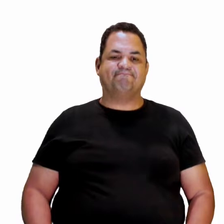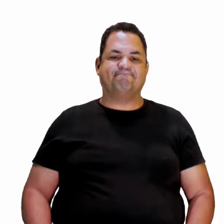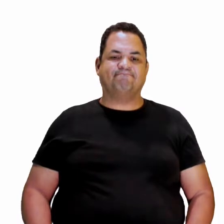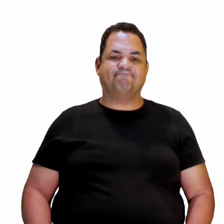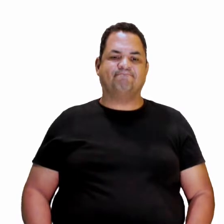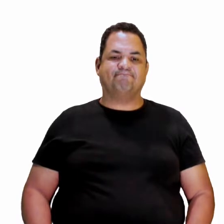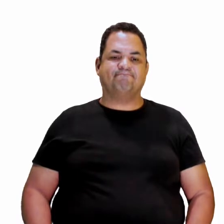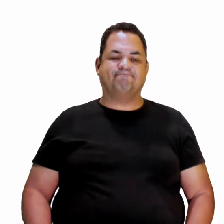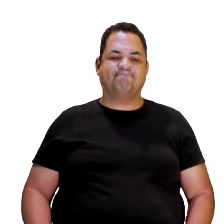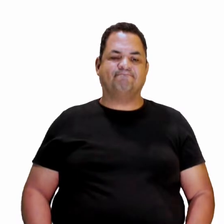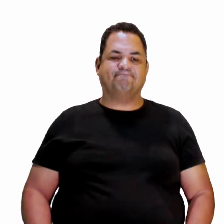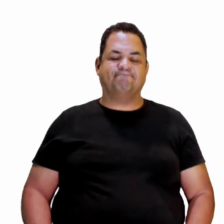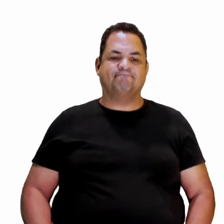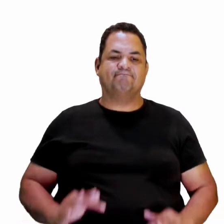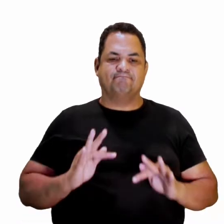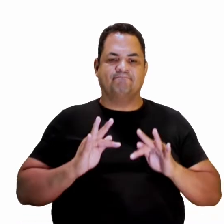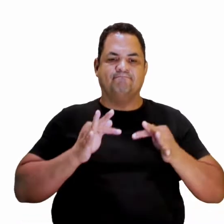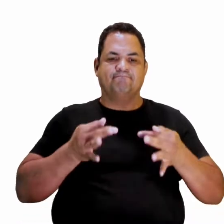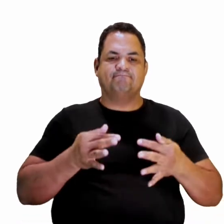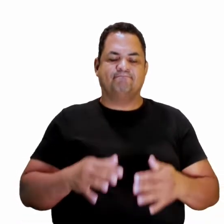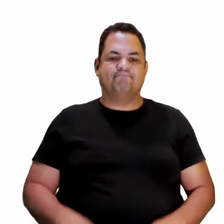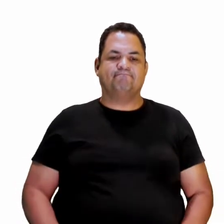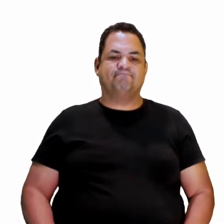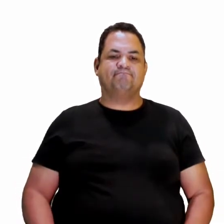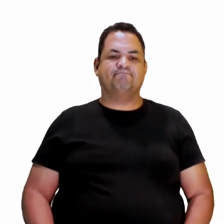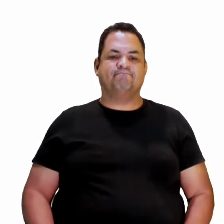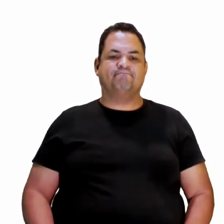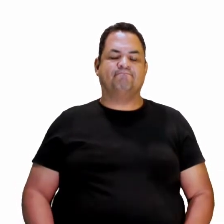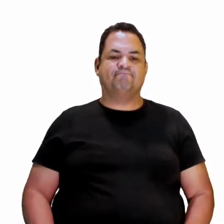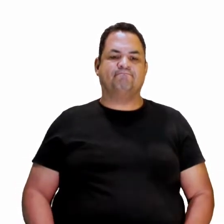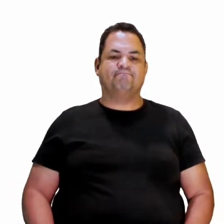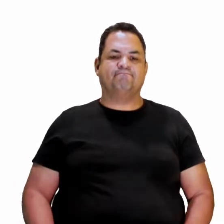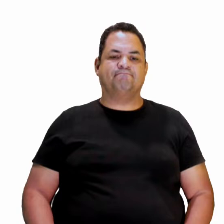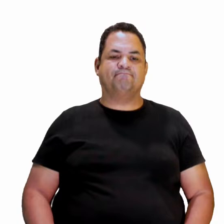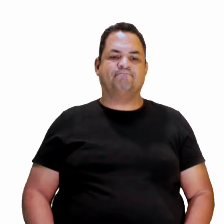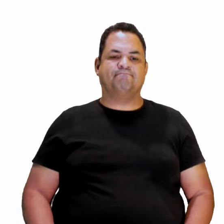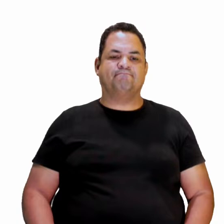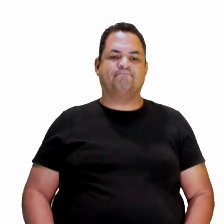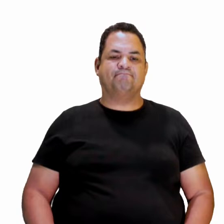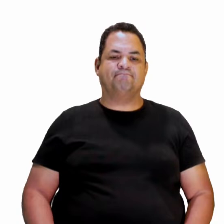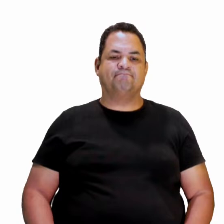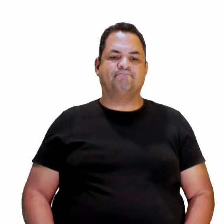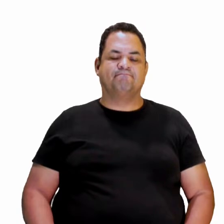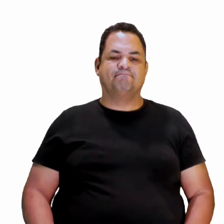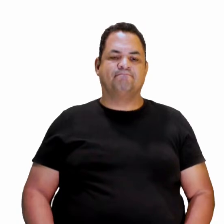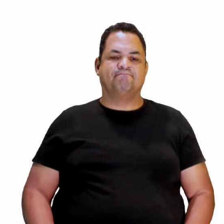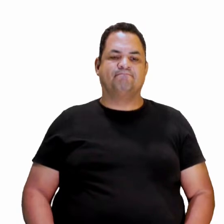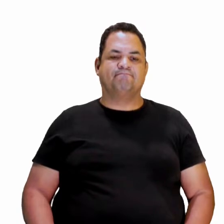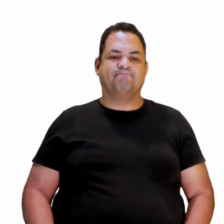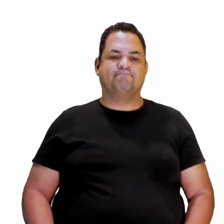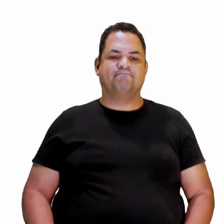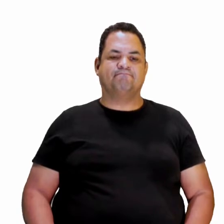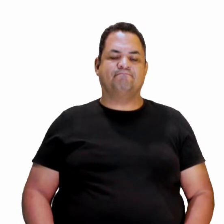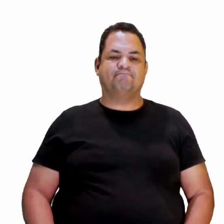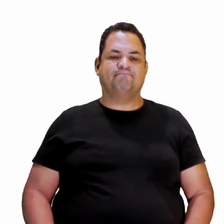mais ainda. E a última é, are we doing enough to dispose of toxic waste? Ou seja, nós